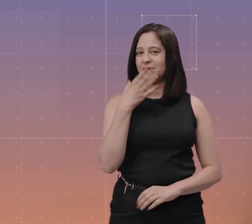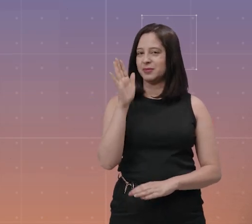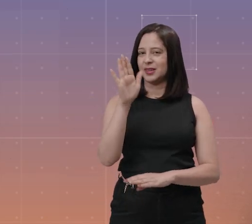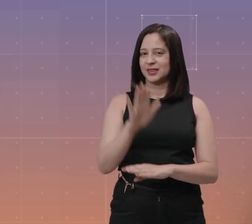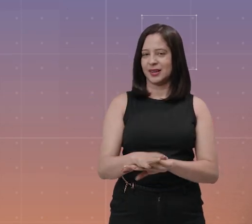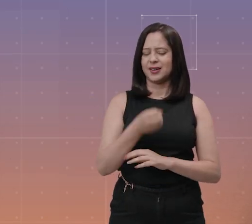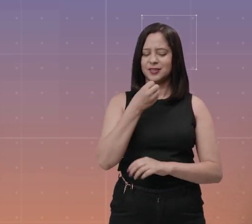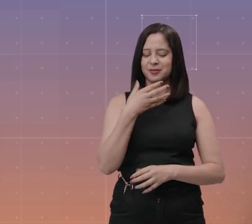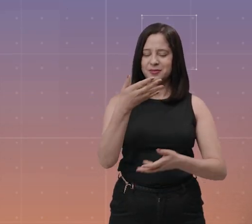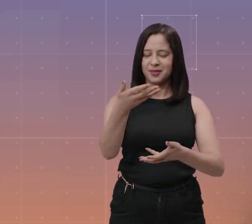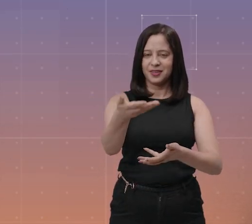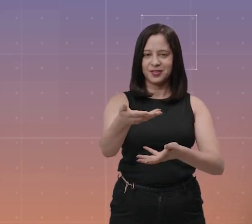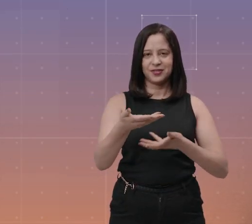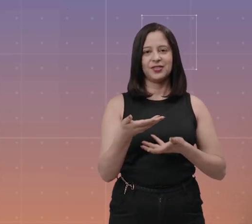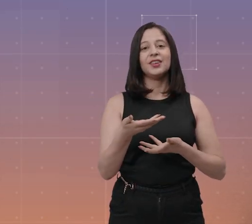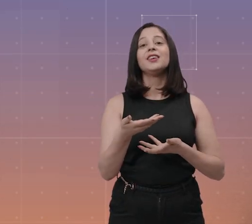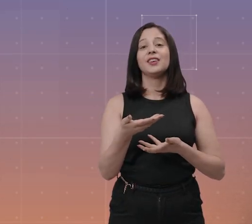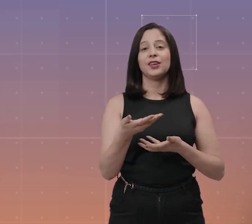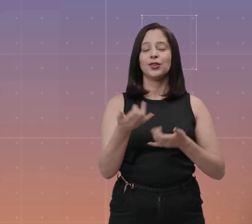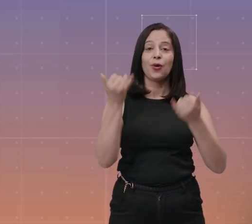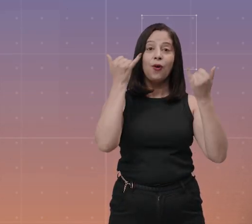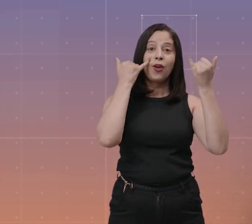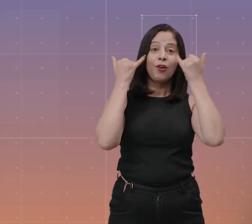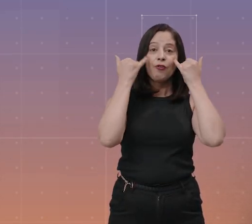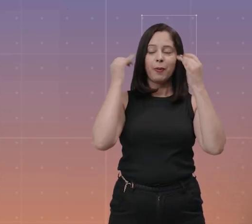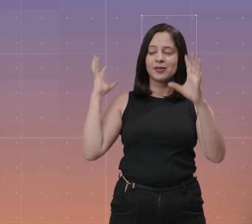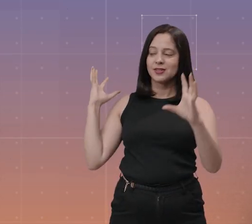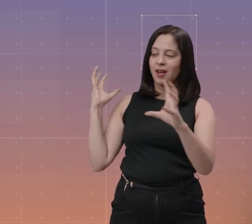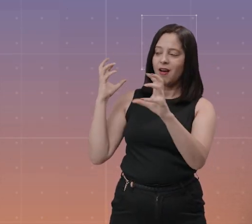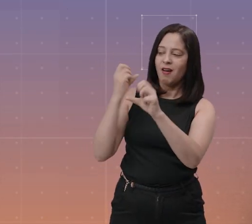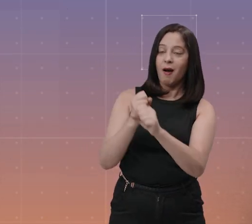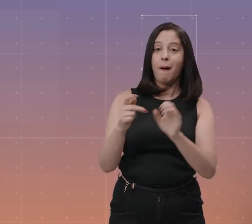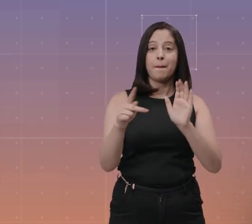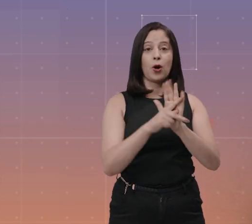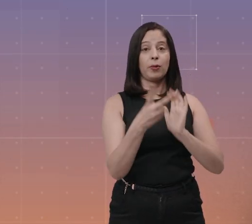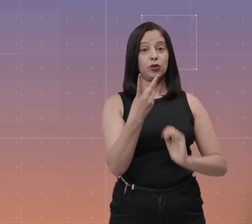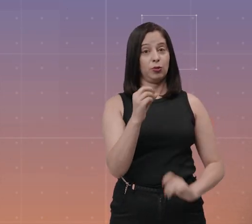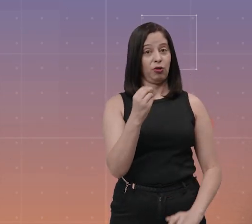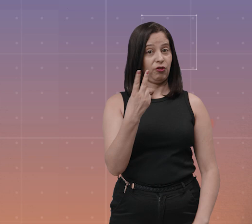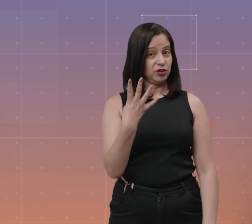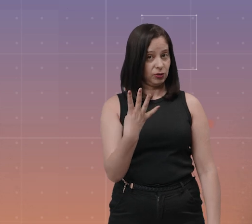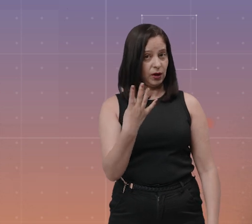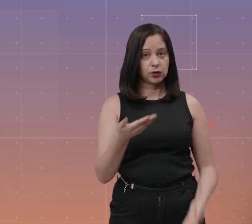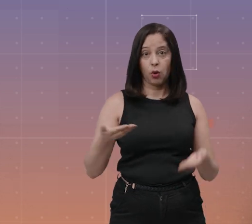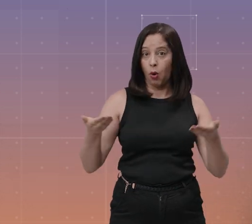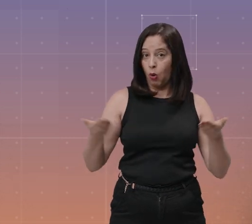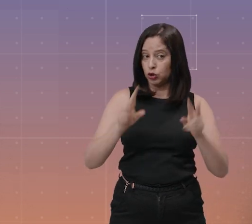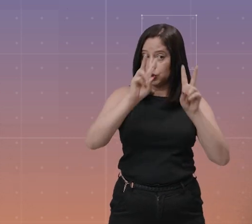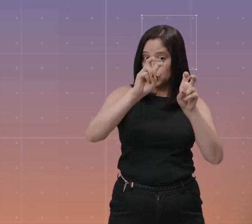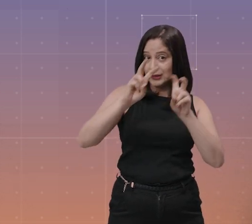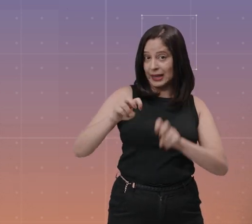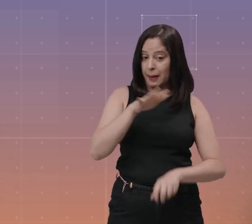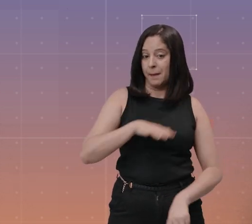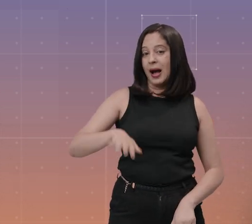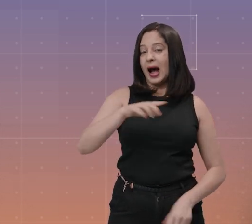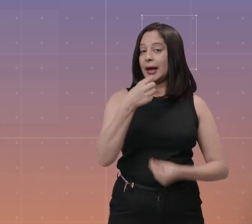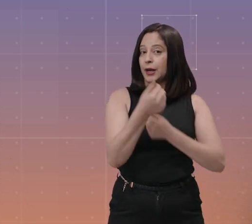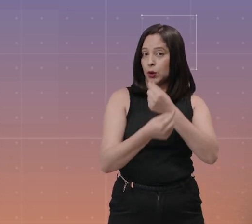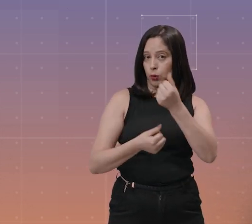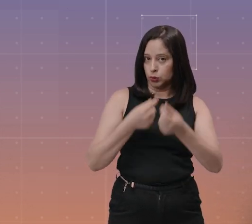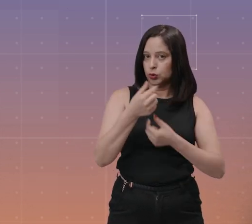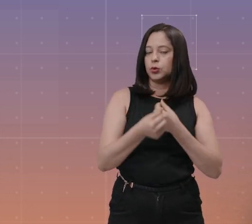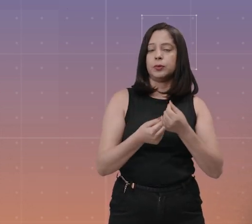Olá, boa tarde! Seja bem-vindo a mais uma retrospectiva de 2024. Hoje, destaques na área